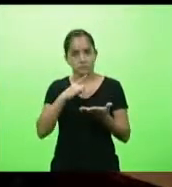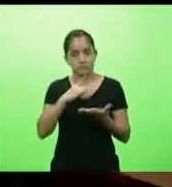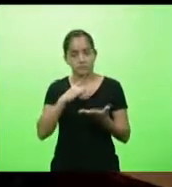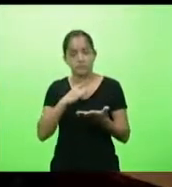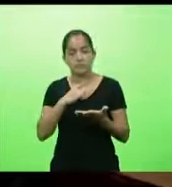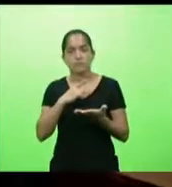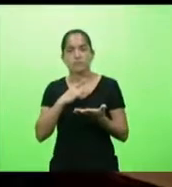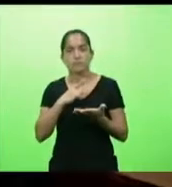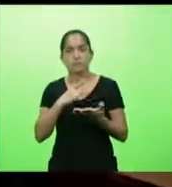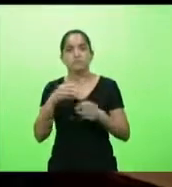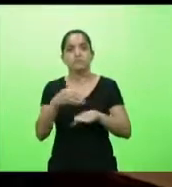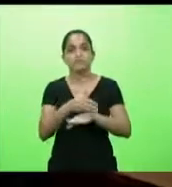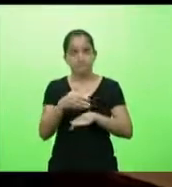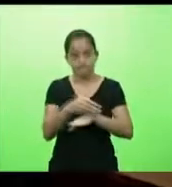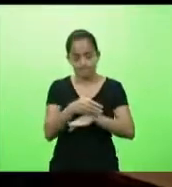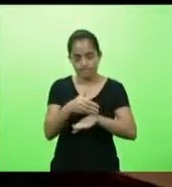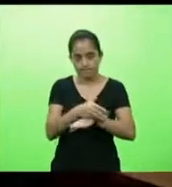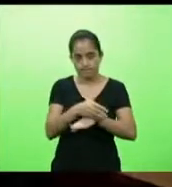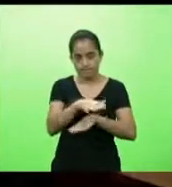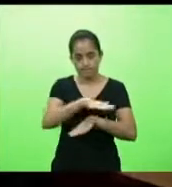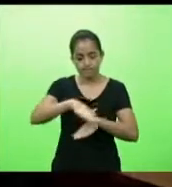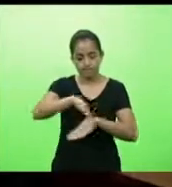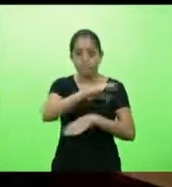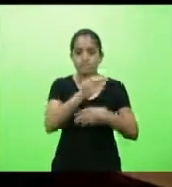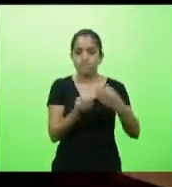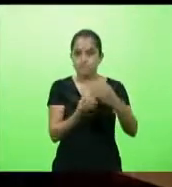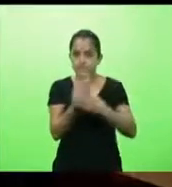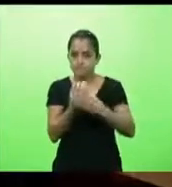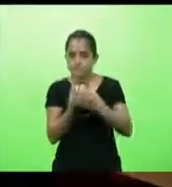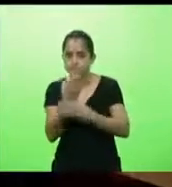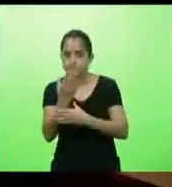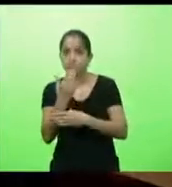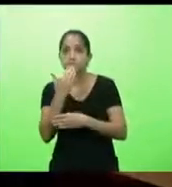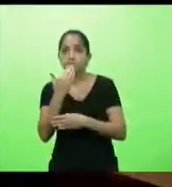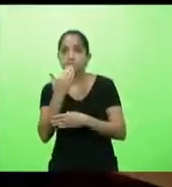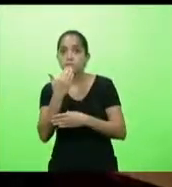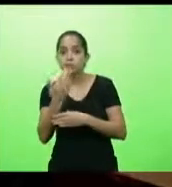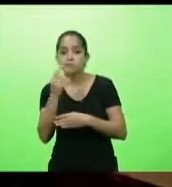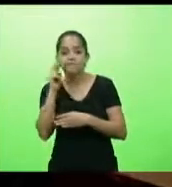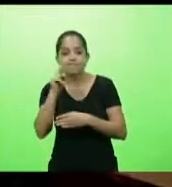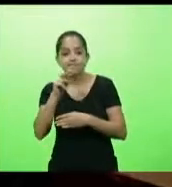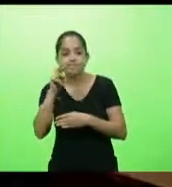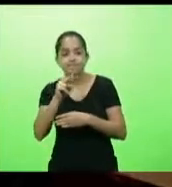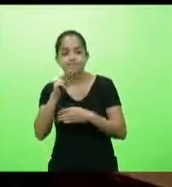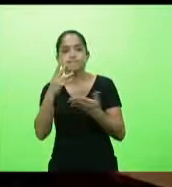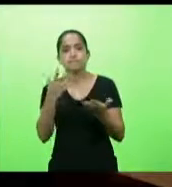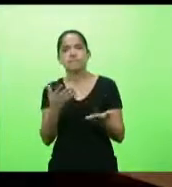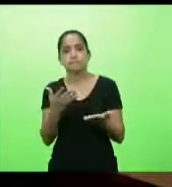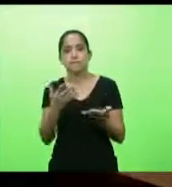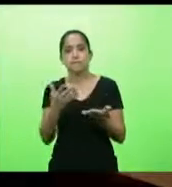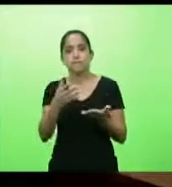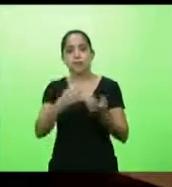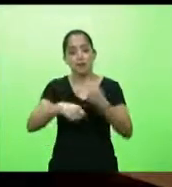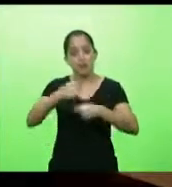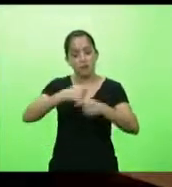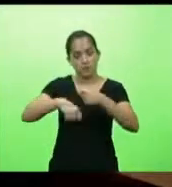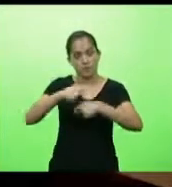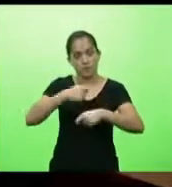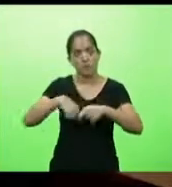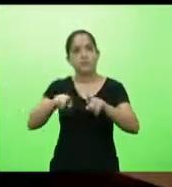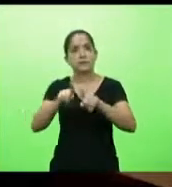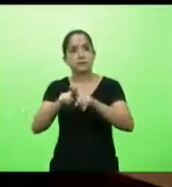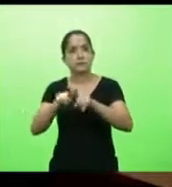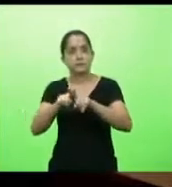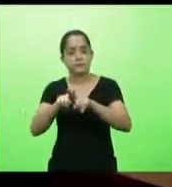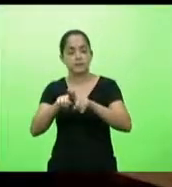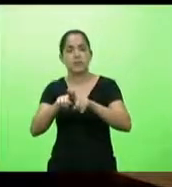setores produtivos de Santa Catarina, pedindo para que se olhe também na questão econômica e, ao mesmo tempo, também